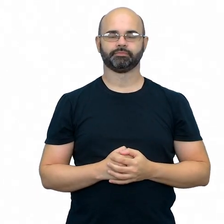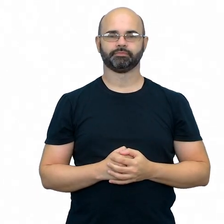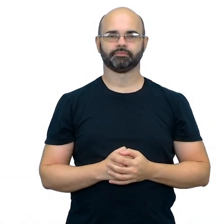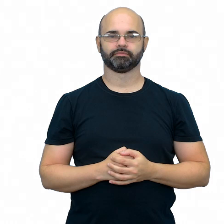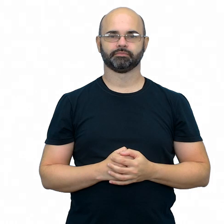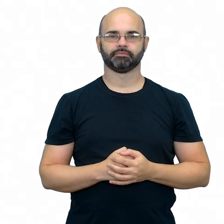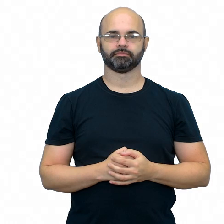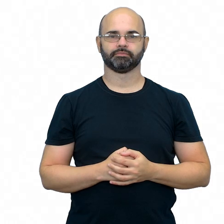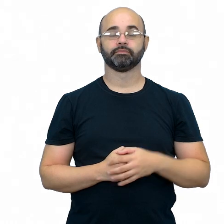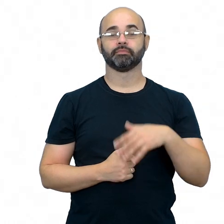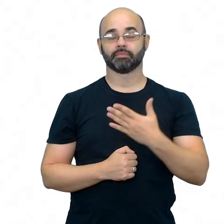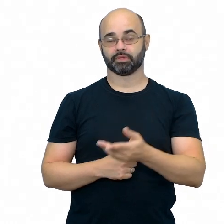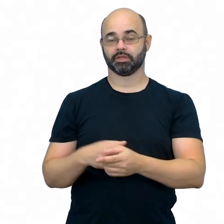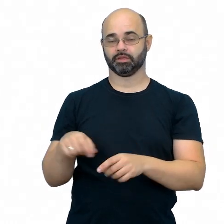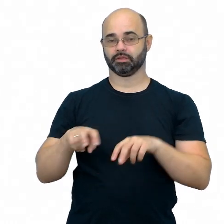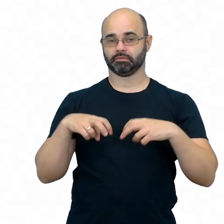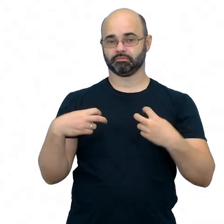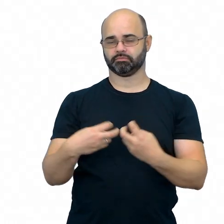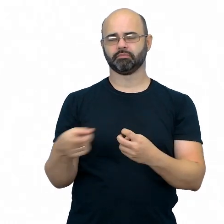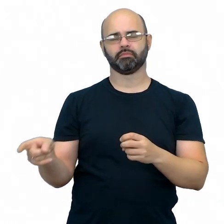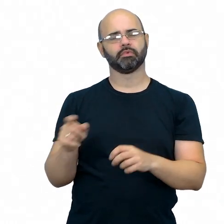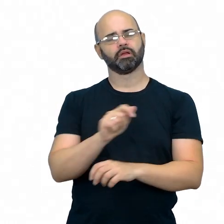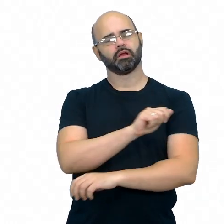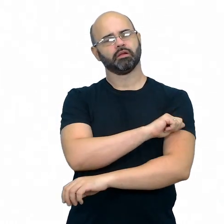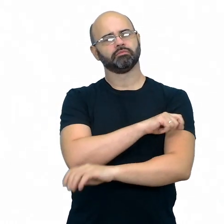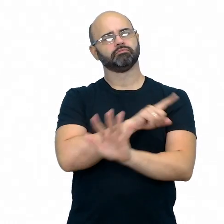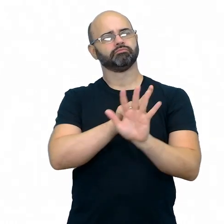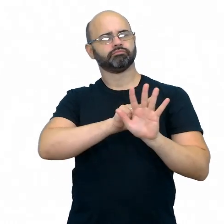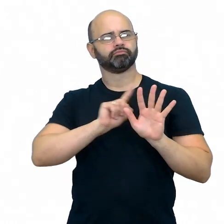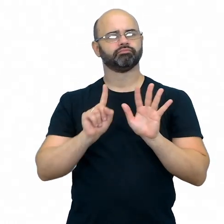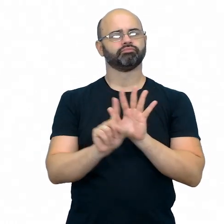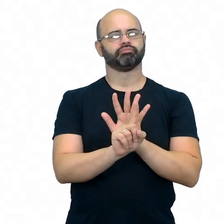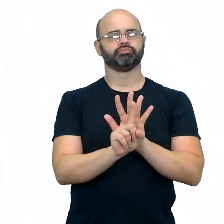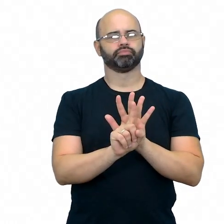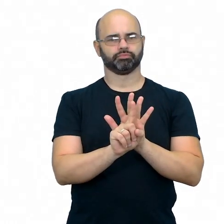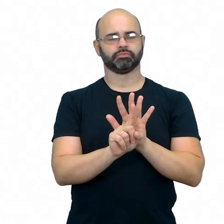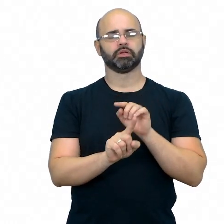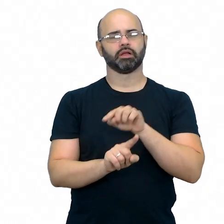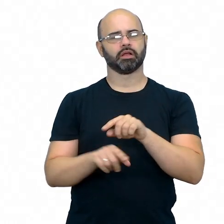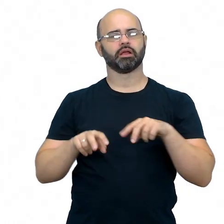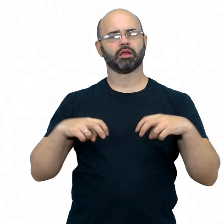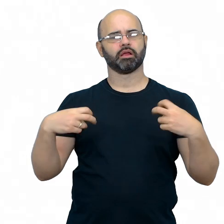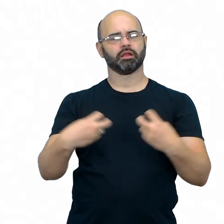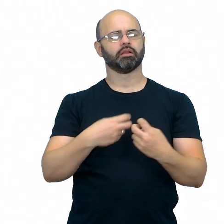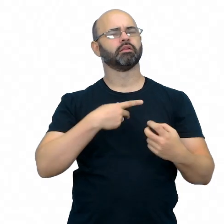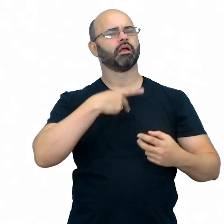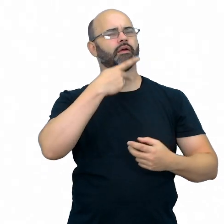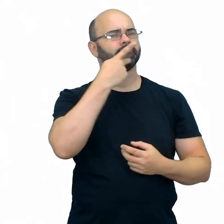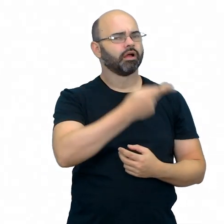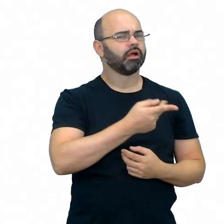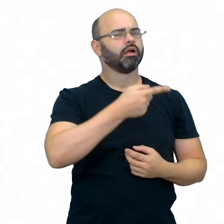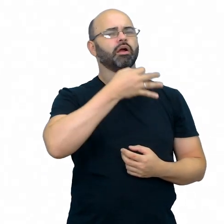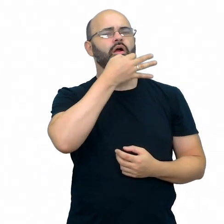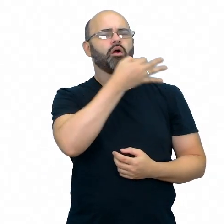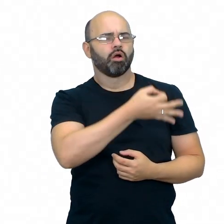estudante que ele tenha autonomia, para que ele possa conduzir as suas tomadas de decisões, e que ele tenha